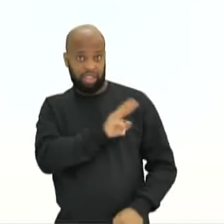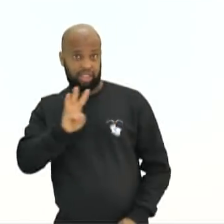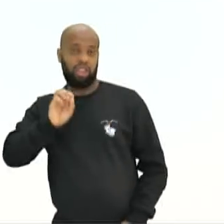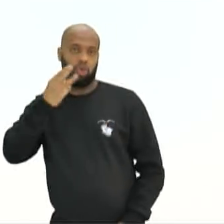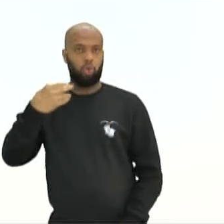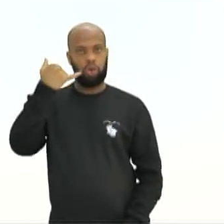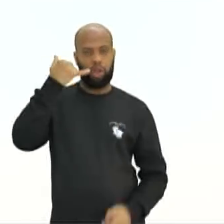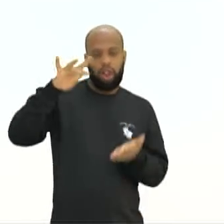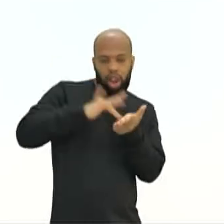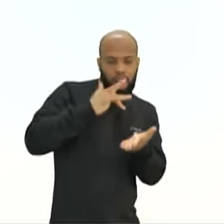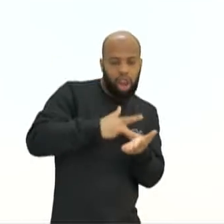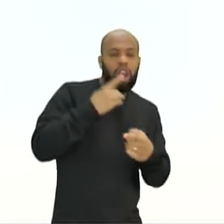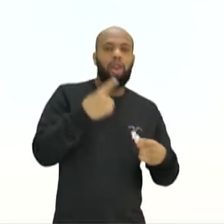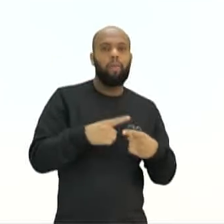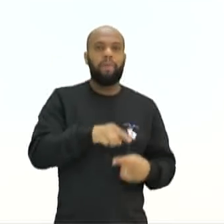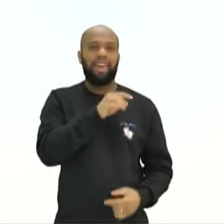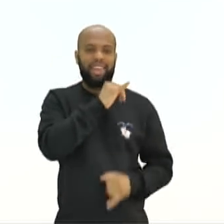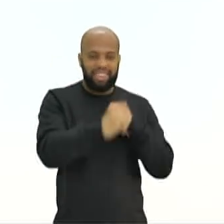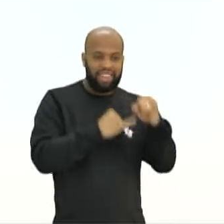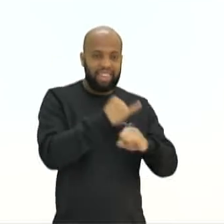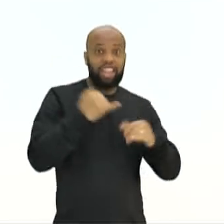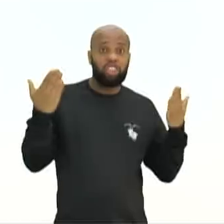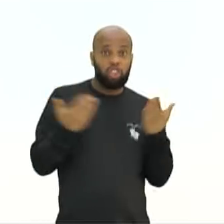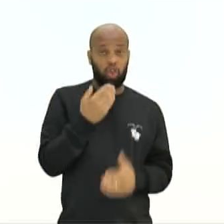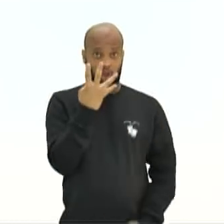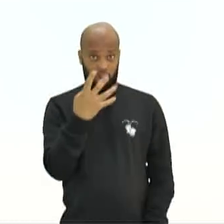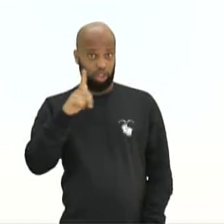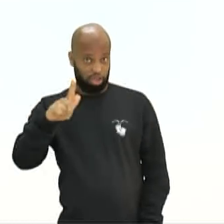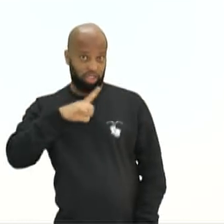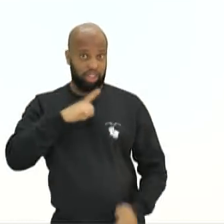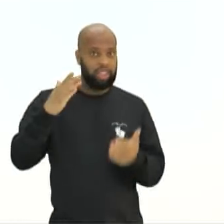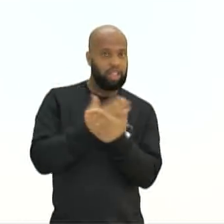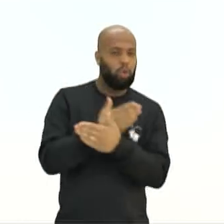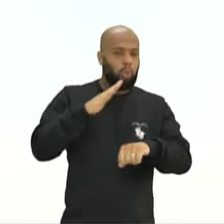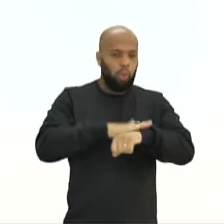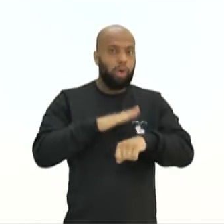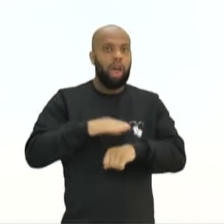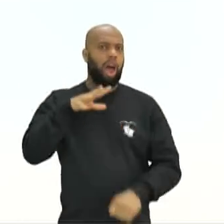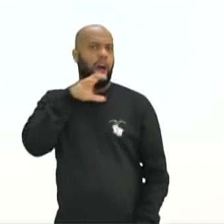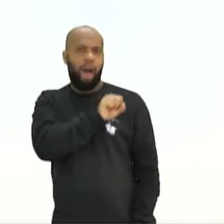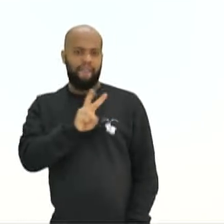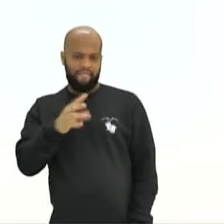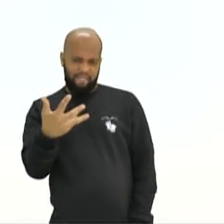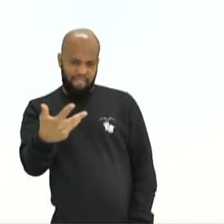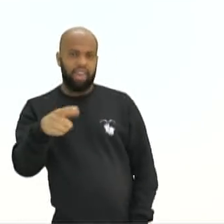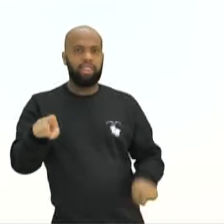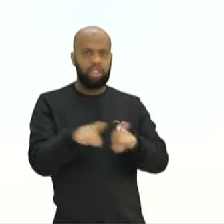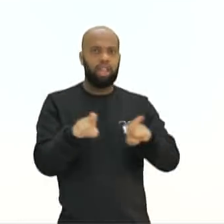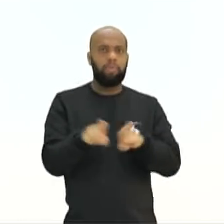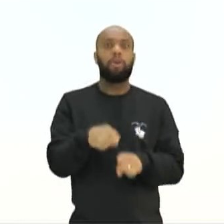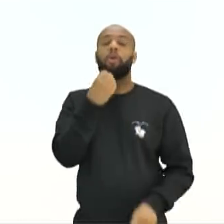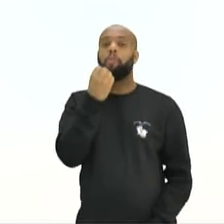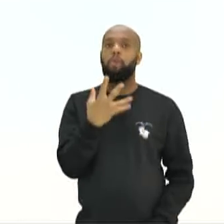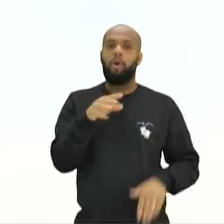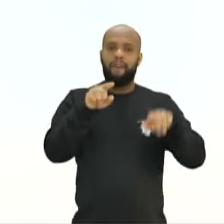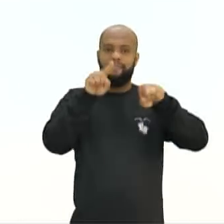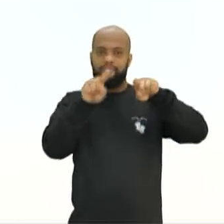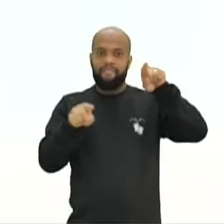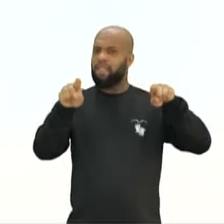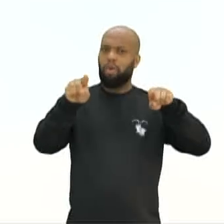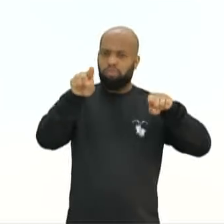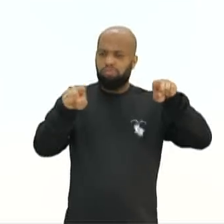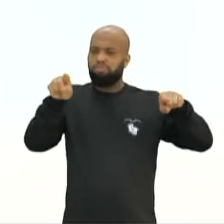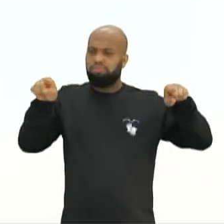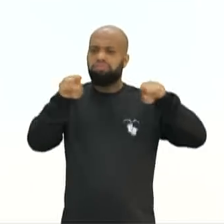De fato, a internet via 4G, em alguns casos, já é rápida e estável o bastante para a transmissão ao vivo em